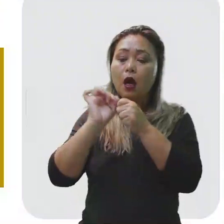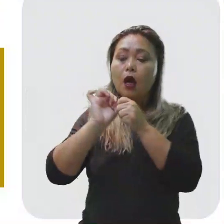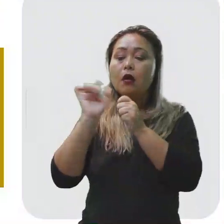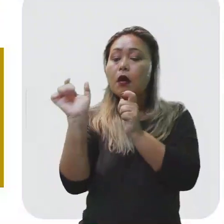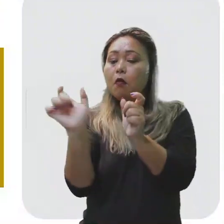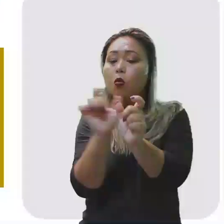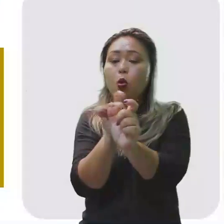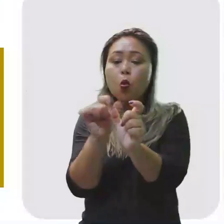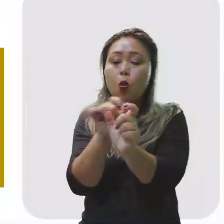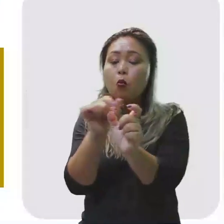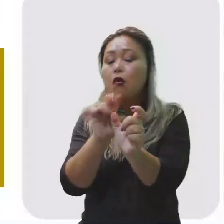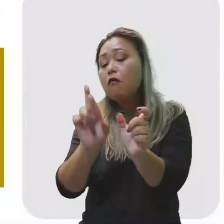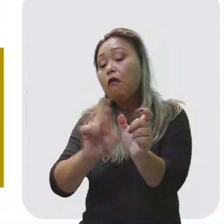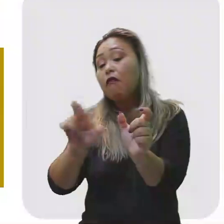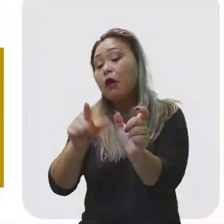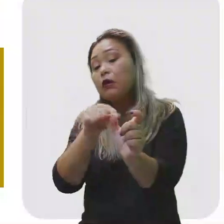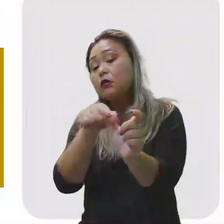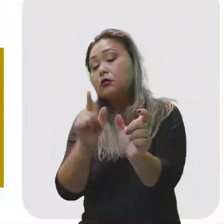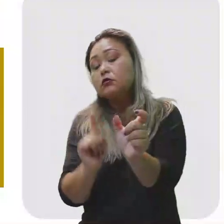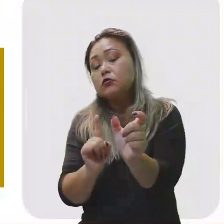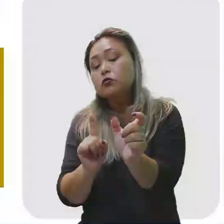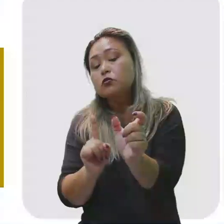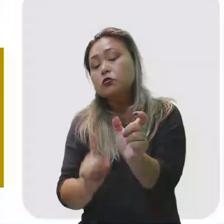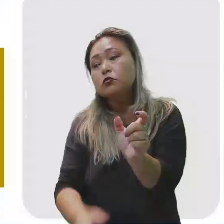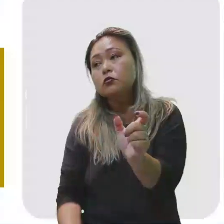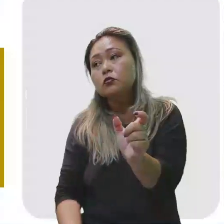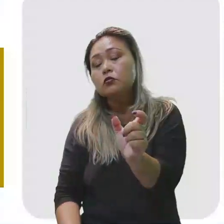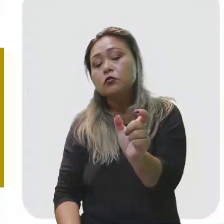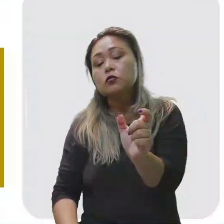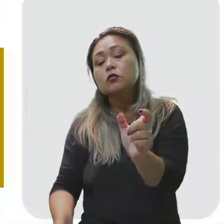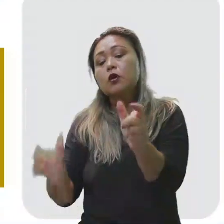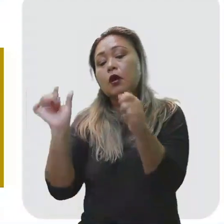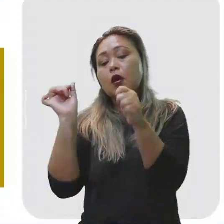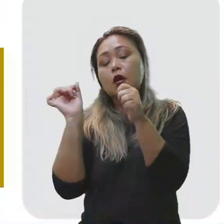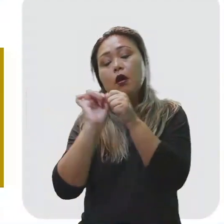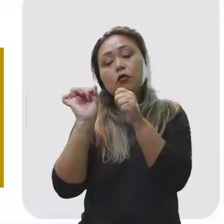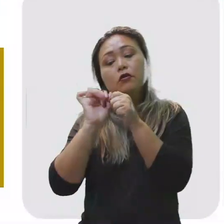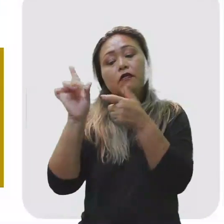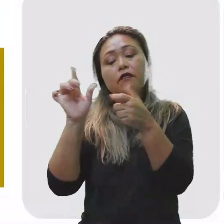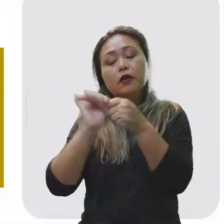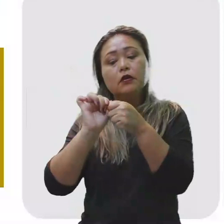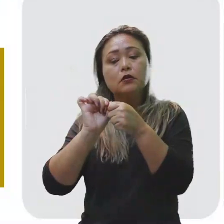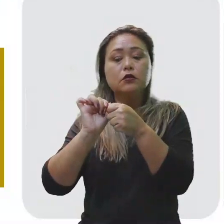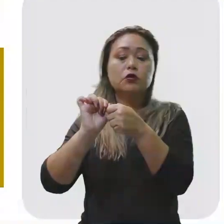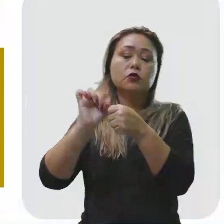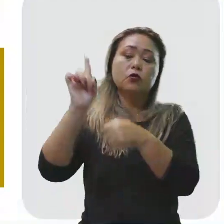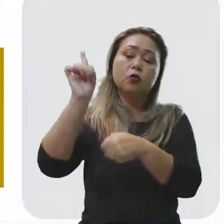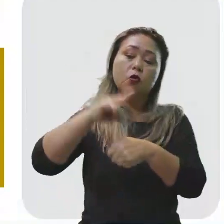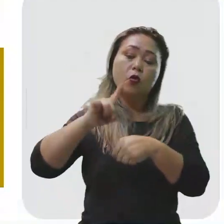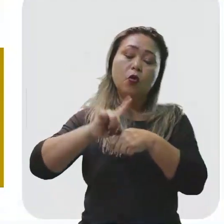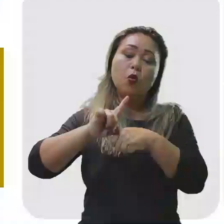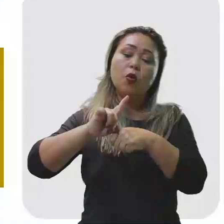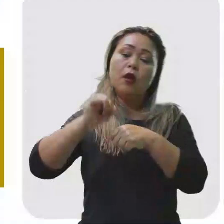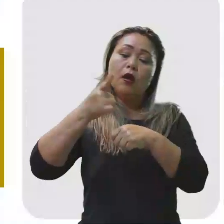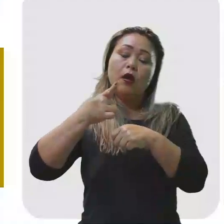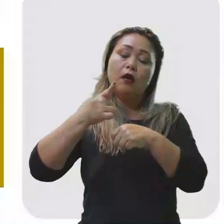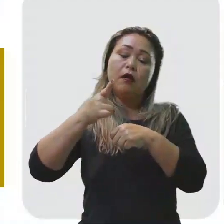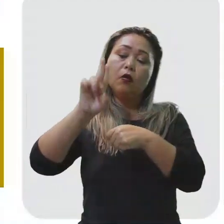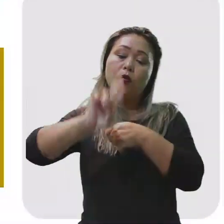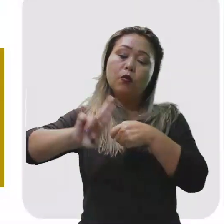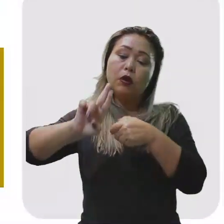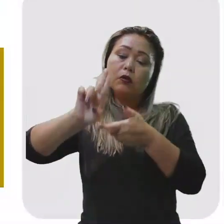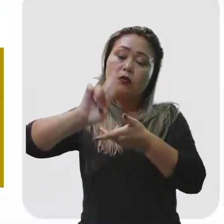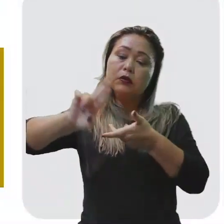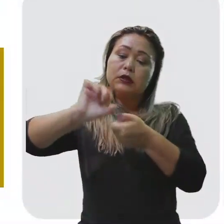ligeiramente diferente, onde eu cursei a Universidade Federal do Rio Grande do Norte. Lá